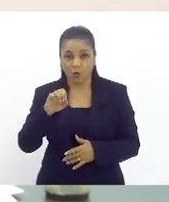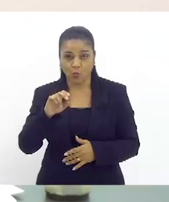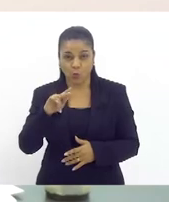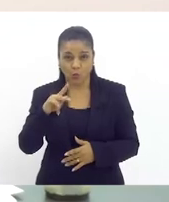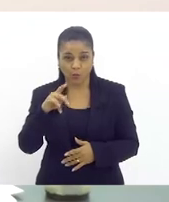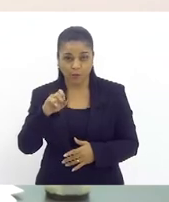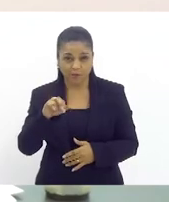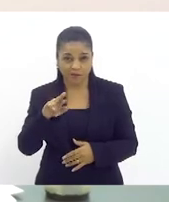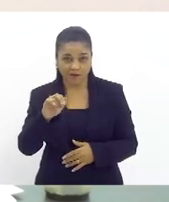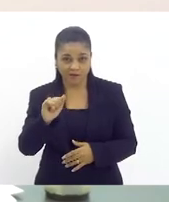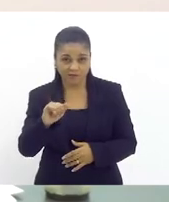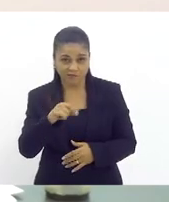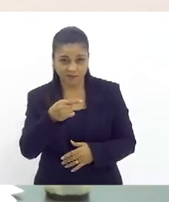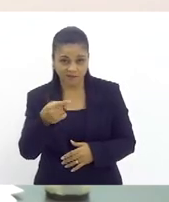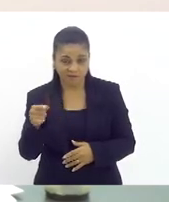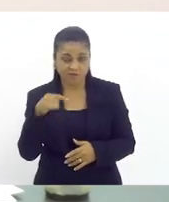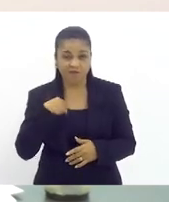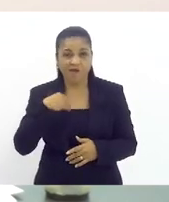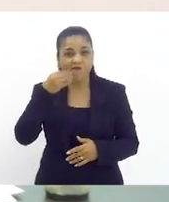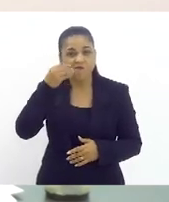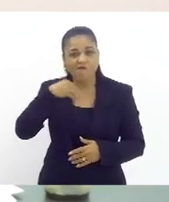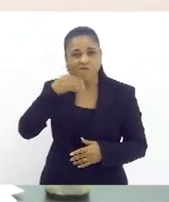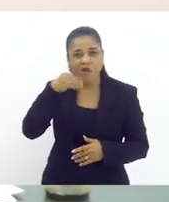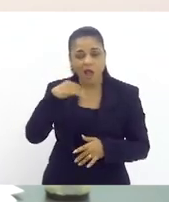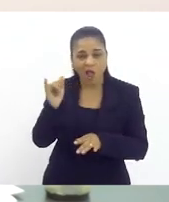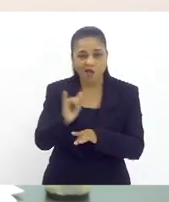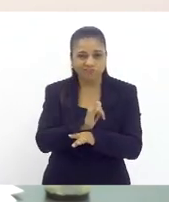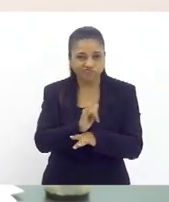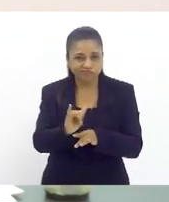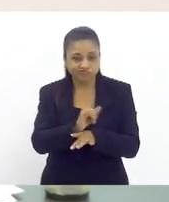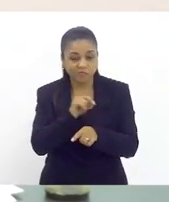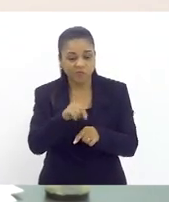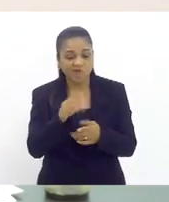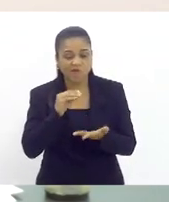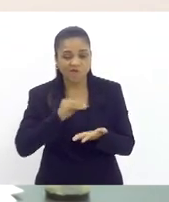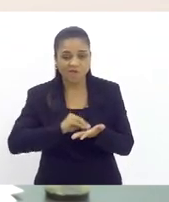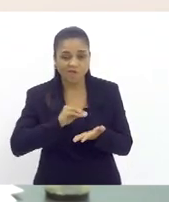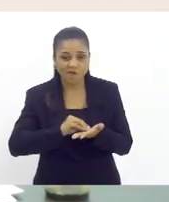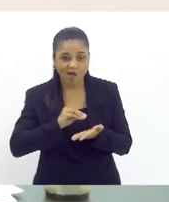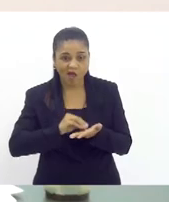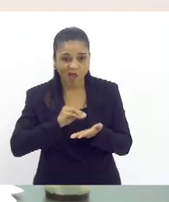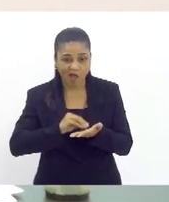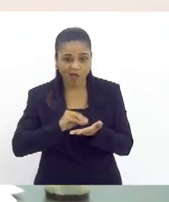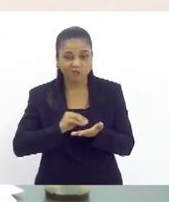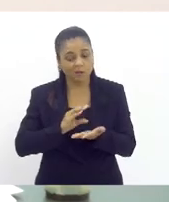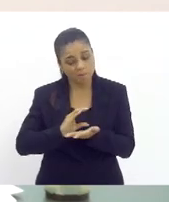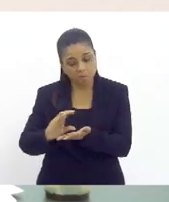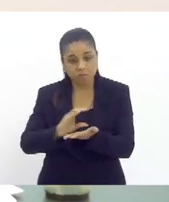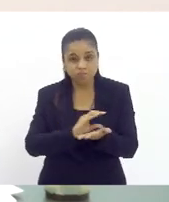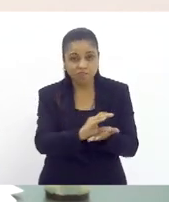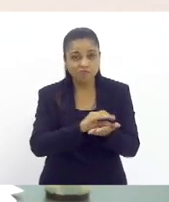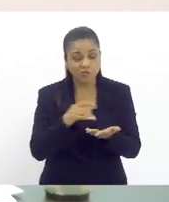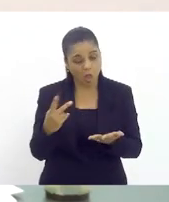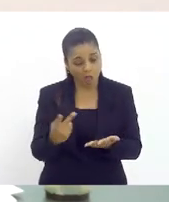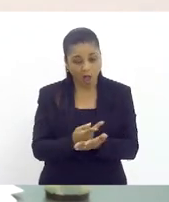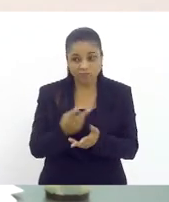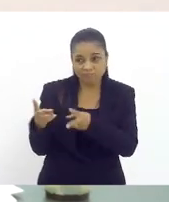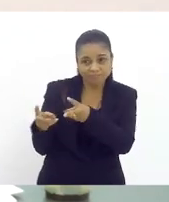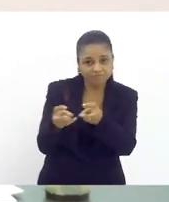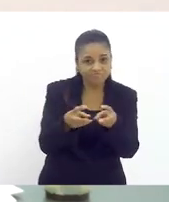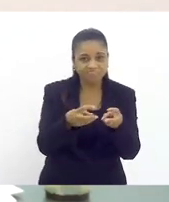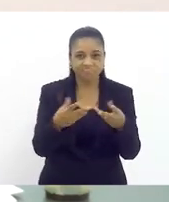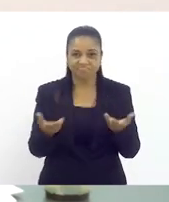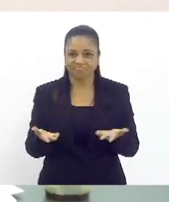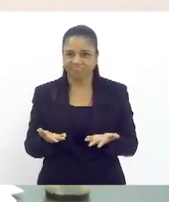fraco esse argumento pela falta desse subsídio que eu tô vendo acontecer aqui inclusive na verdade